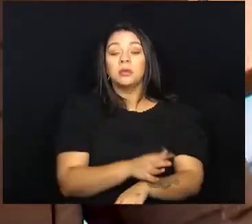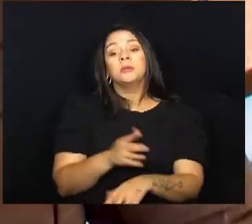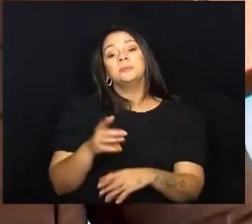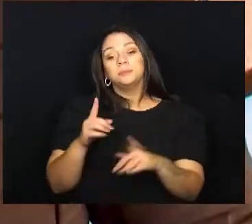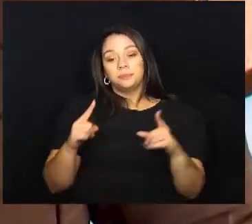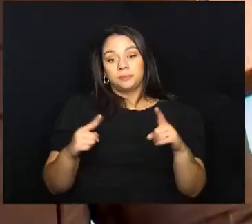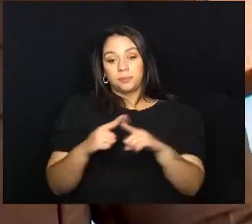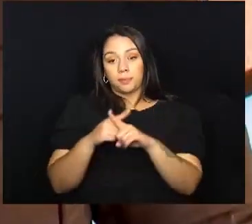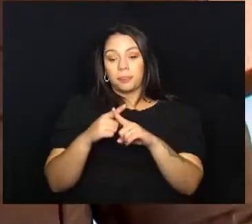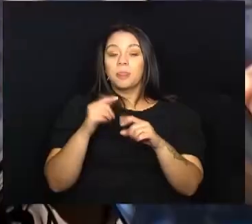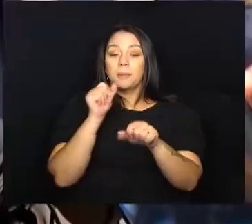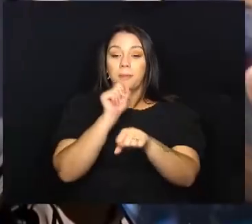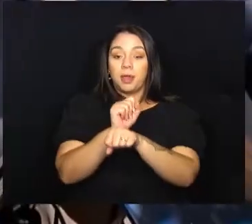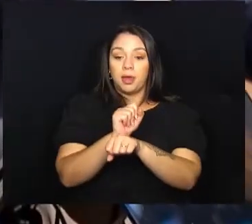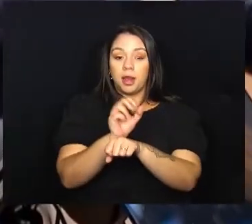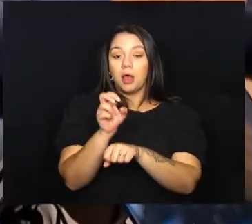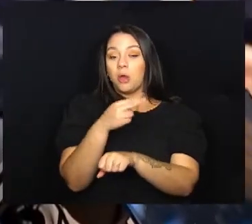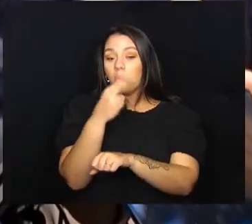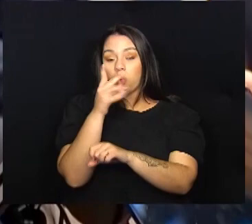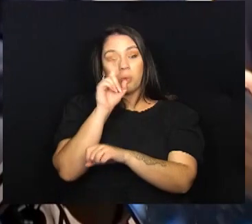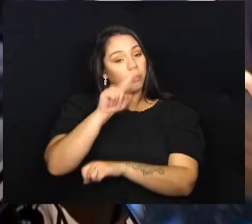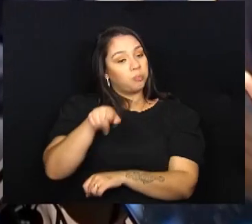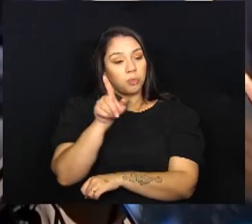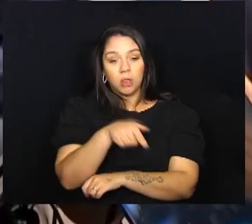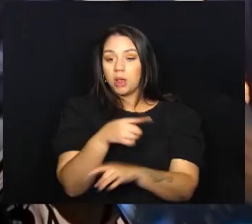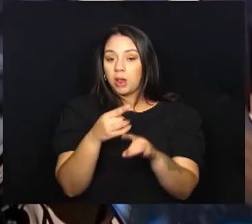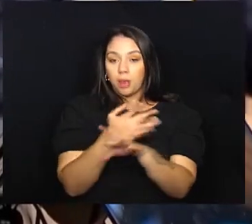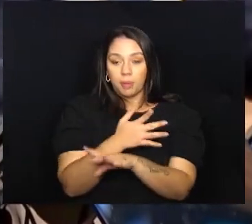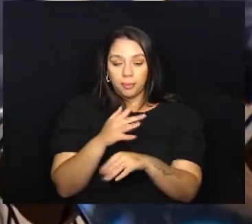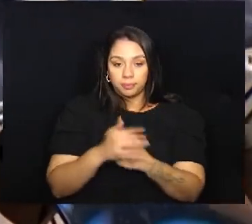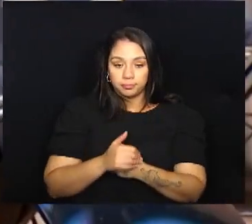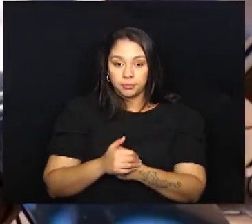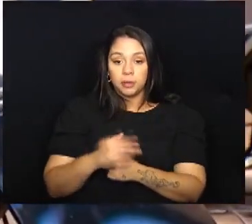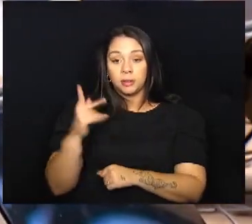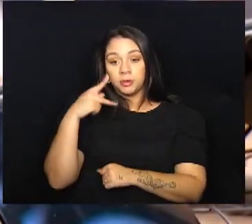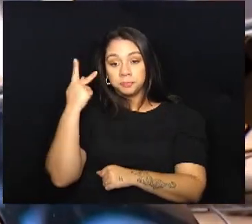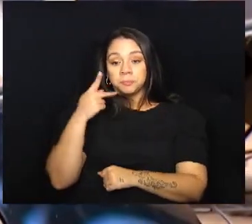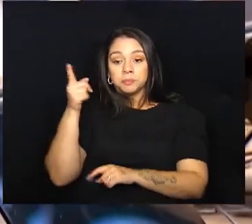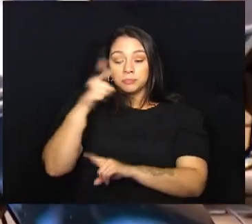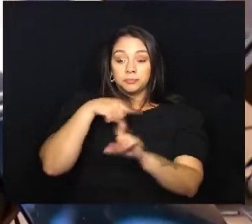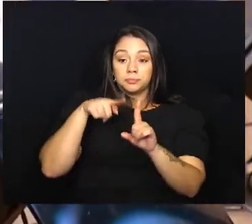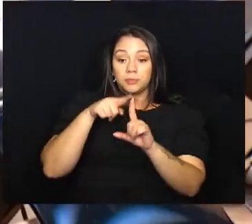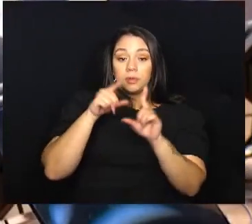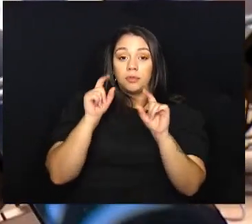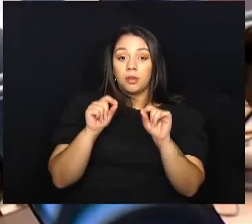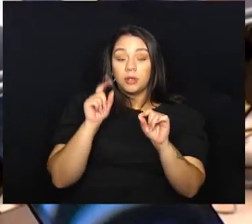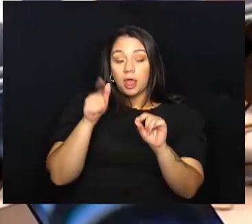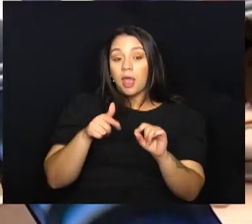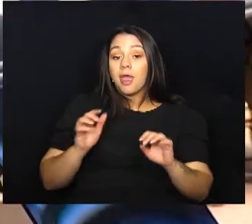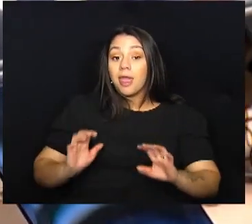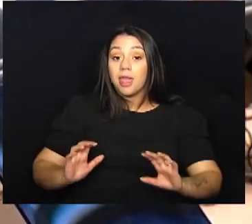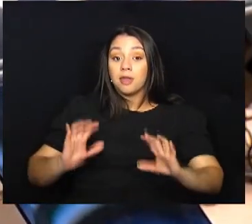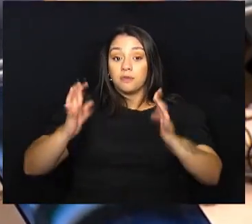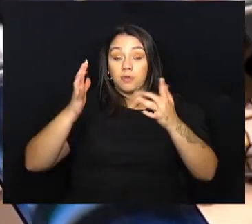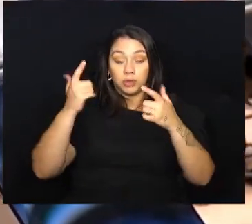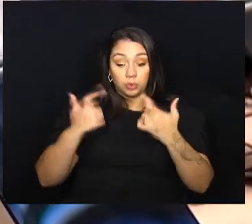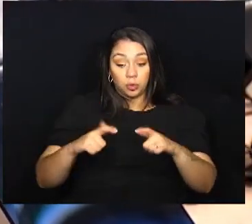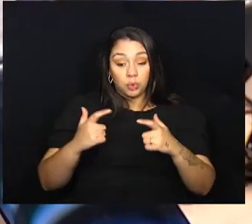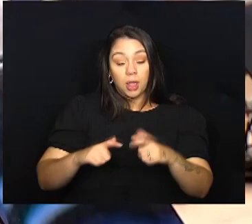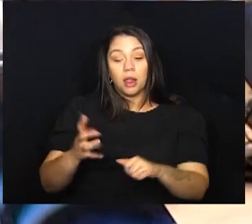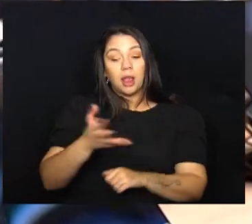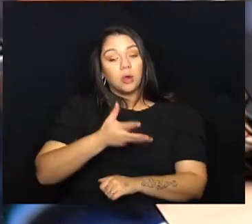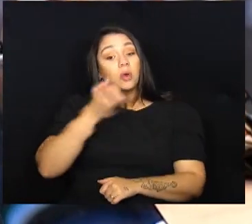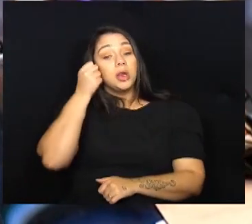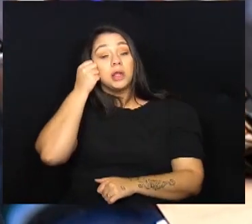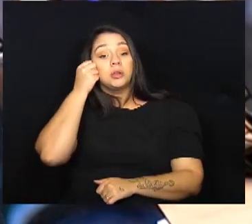ou até mesmo encerrada. Segundo o parlamentar, o objetivo é tornar esses eventos em locais acolhedores